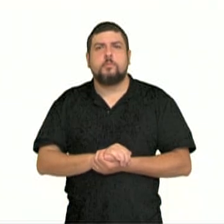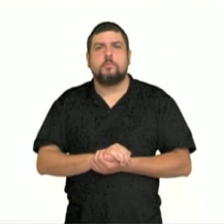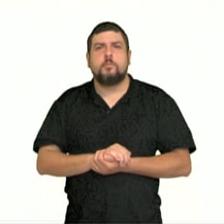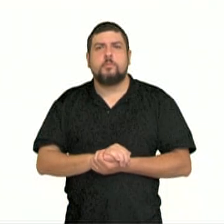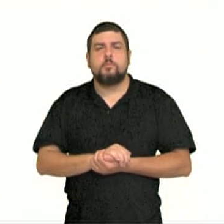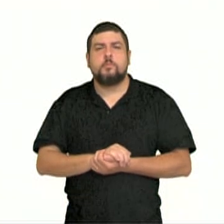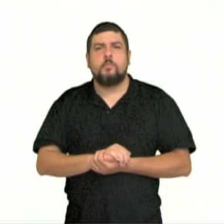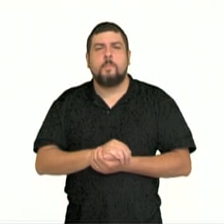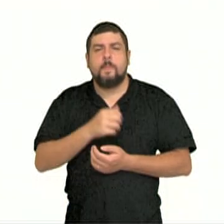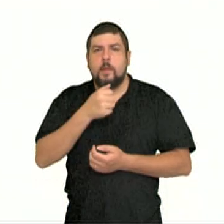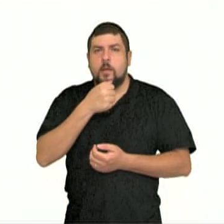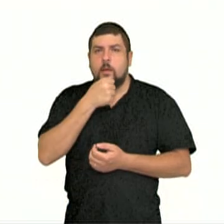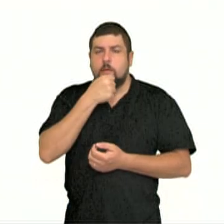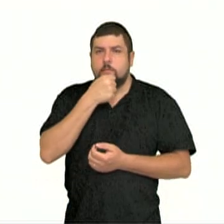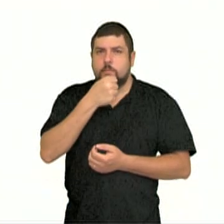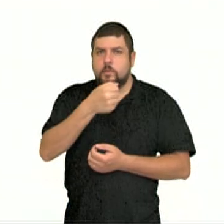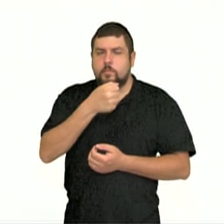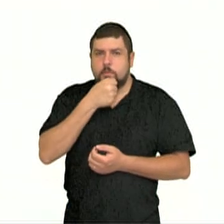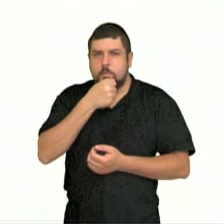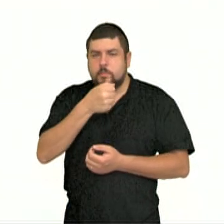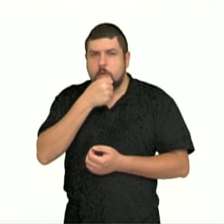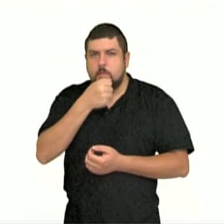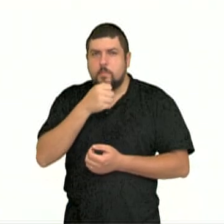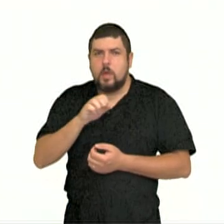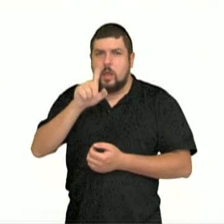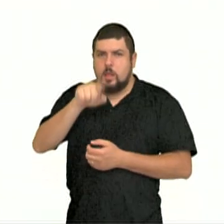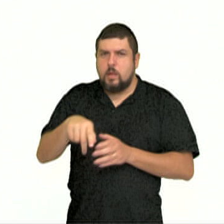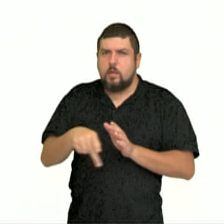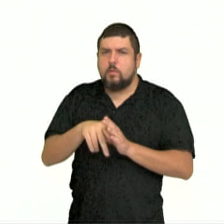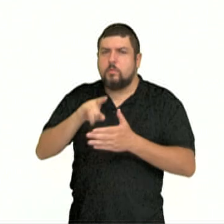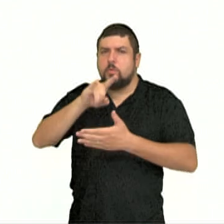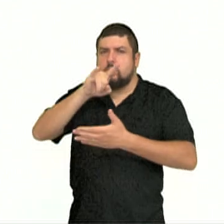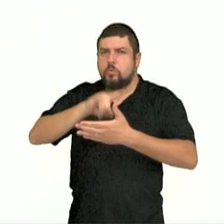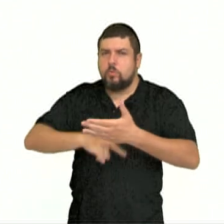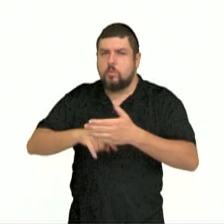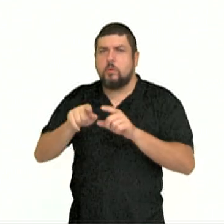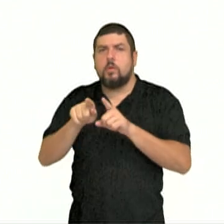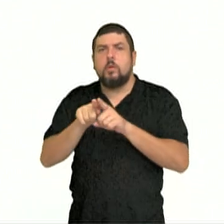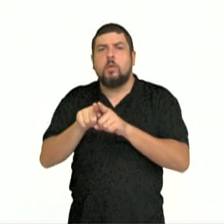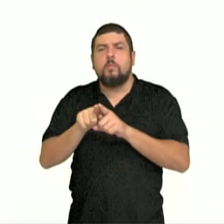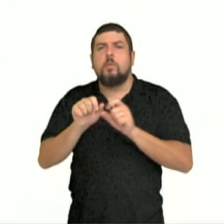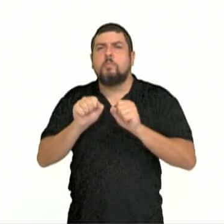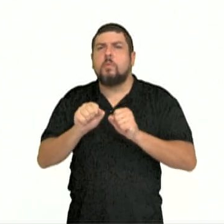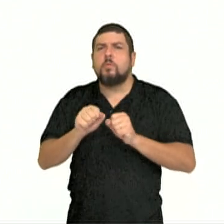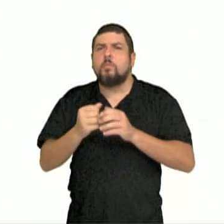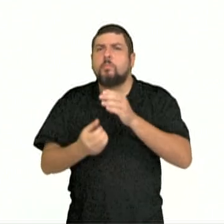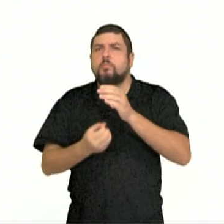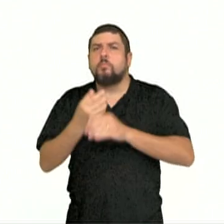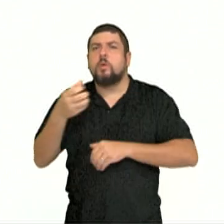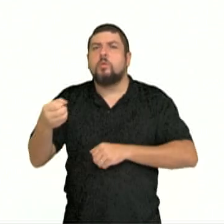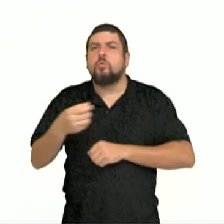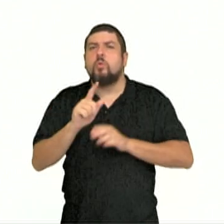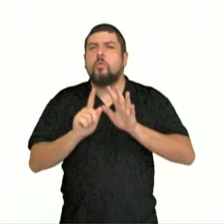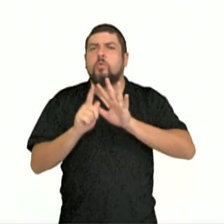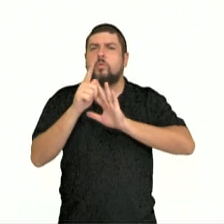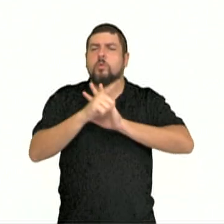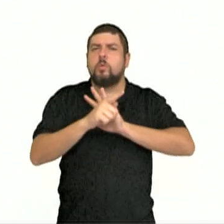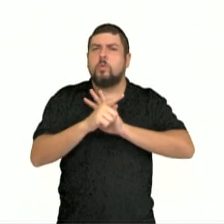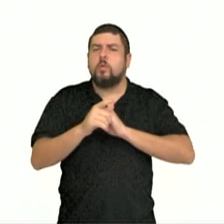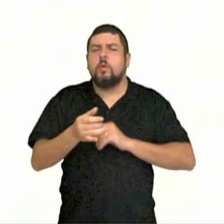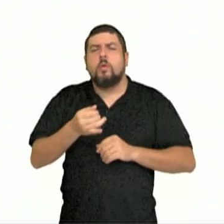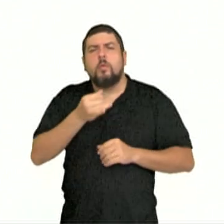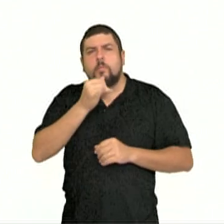entrevista tem caráter muitas vezes documental e pode servir de base para a produção de novos gêneros. Dê um exemplo disso usando a produção